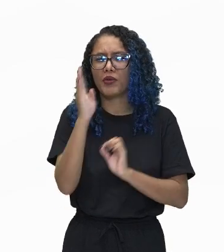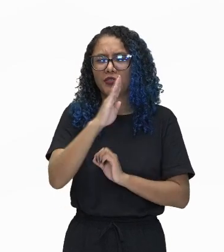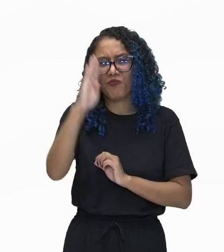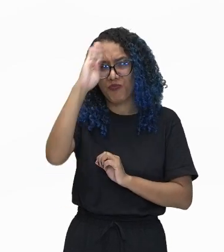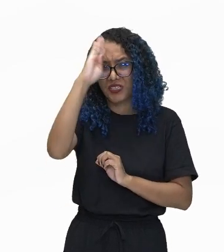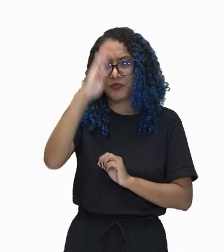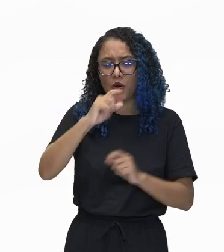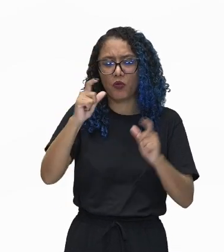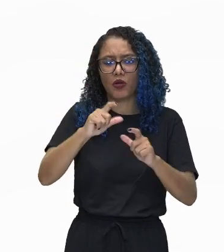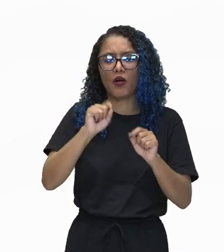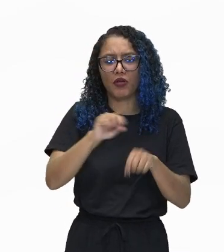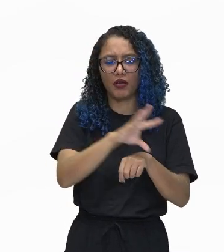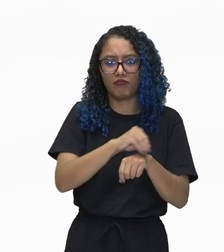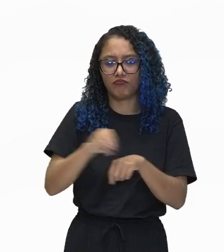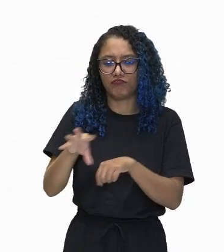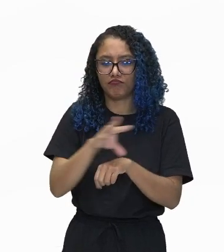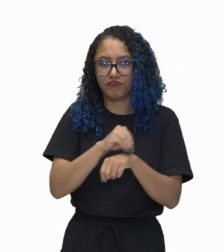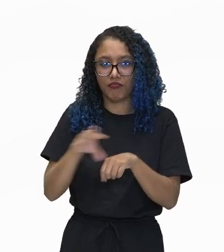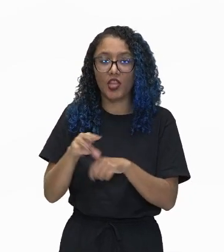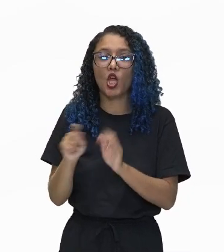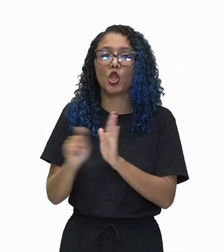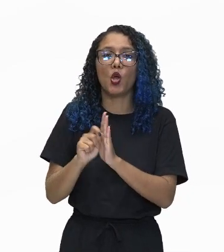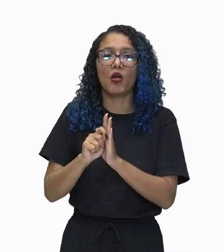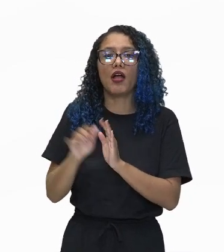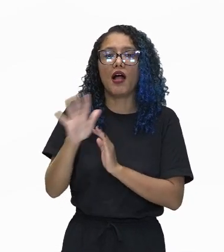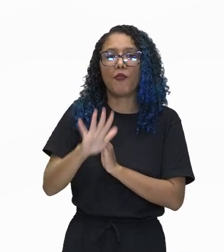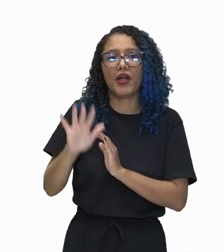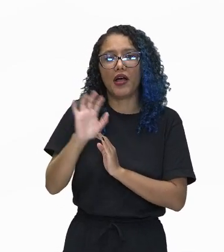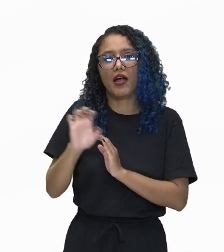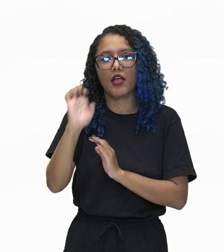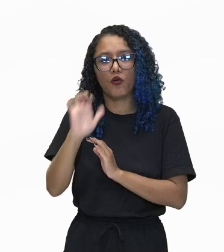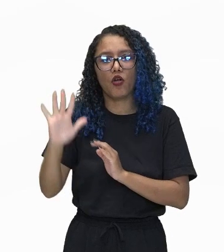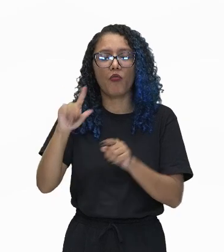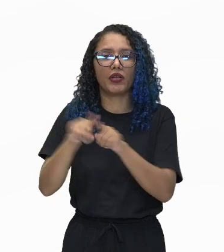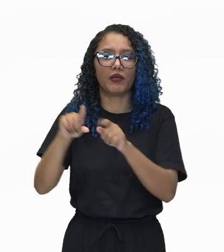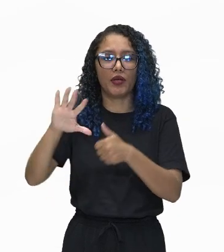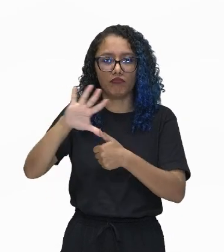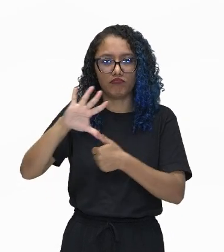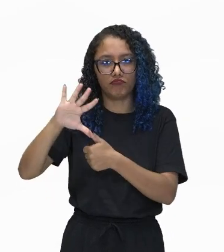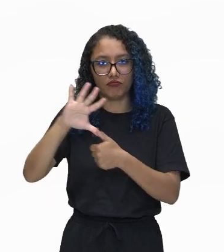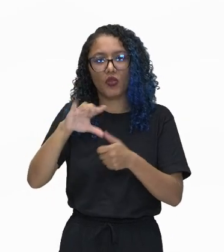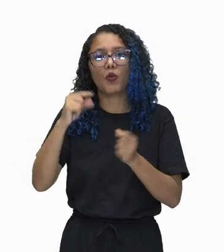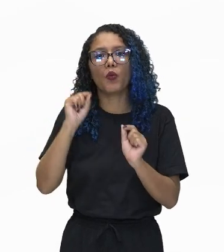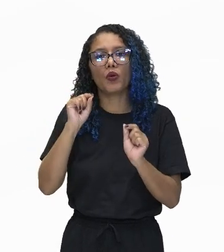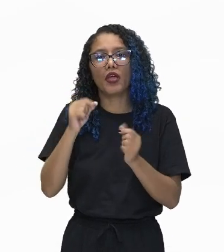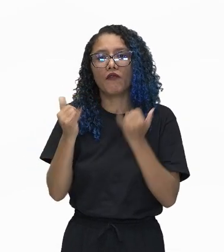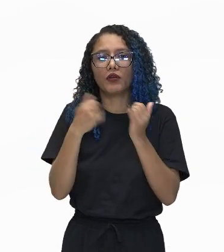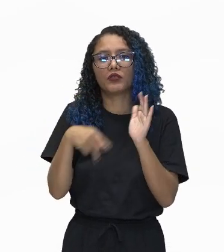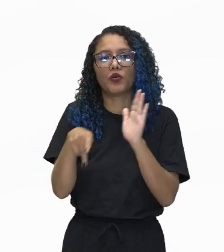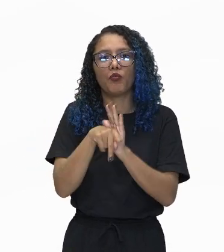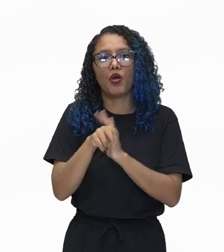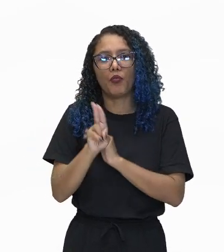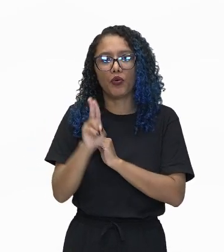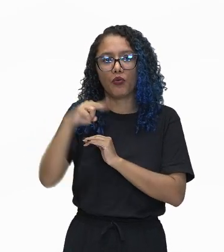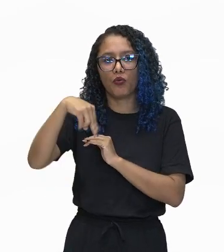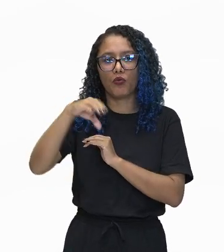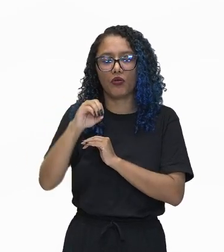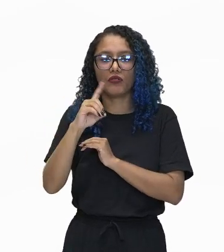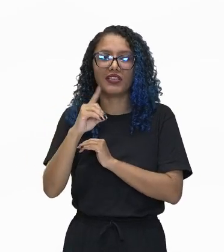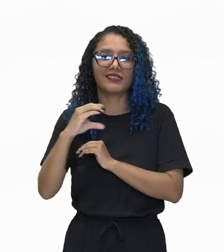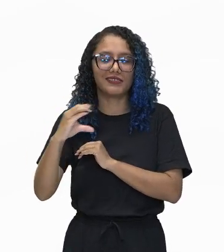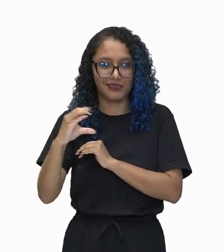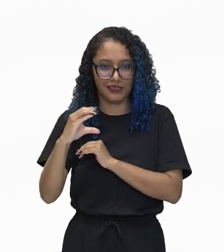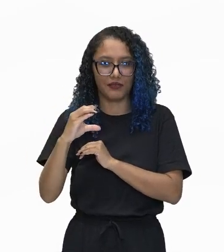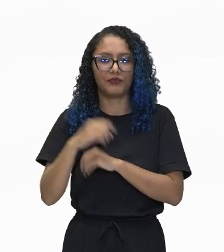drogas para a América do Norte e Europa Central, conforme o Escritório das Nações Unidas sobre Drogas e Crimes. Esse tipo